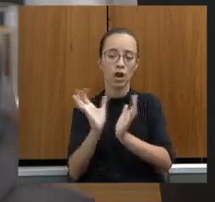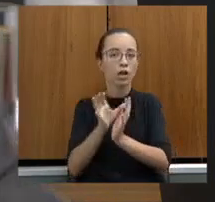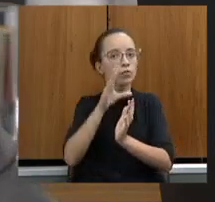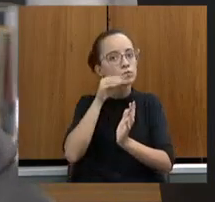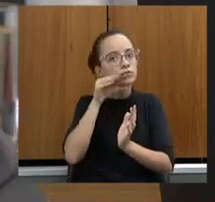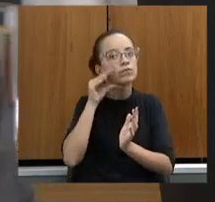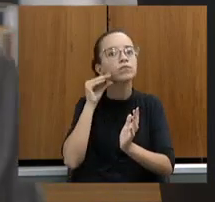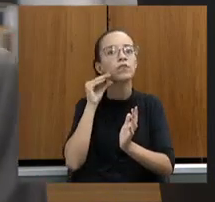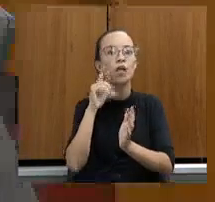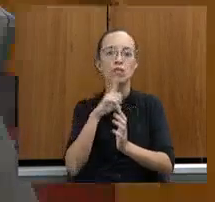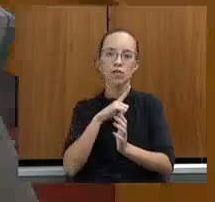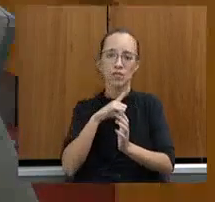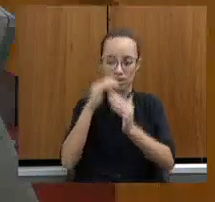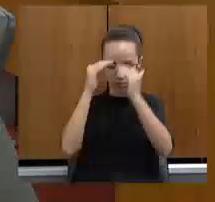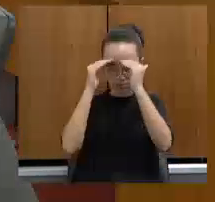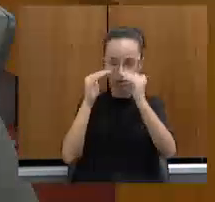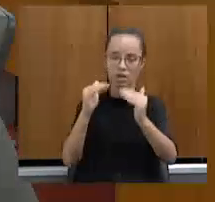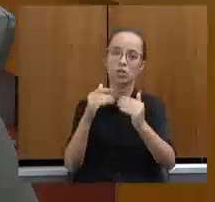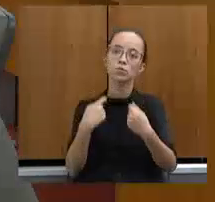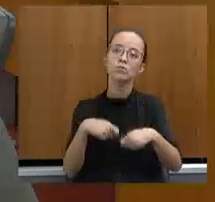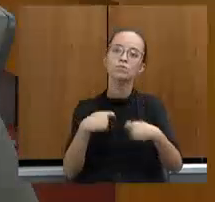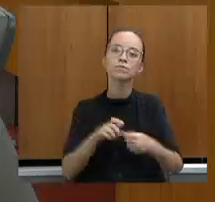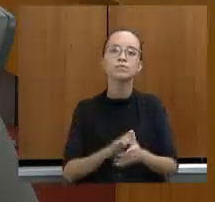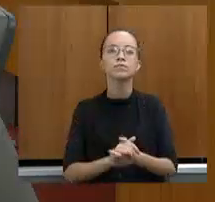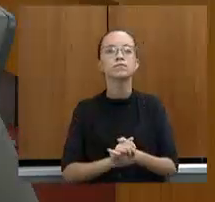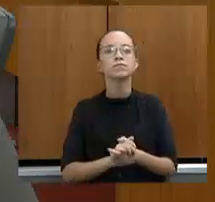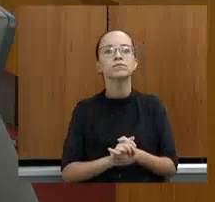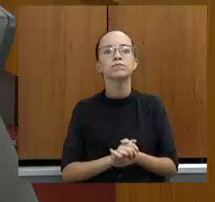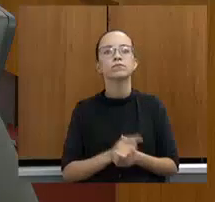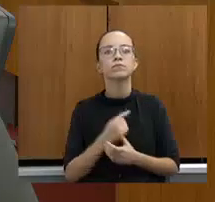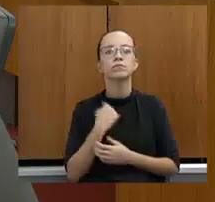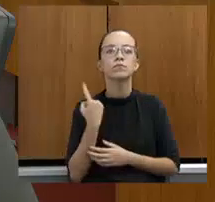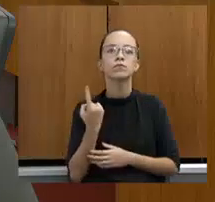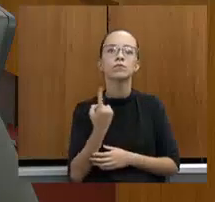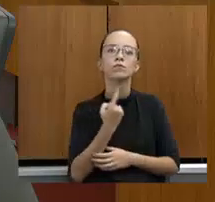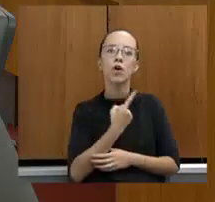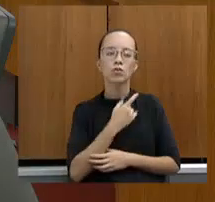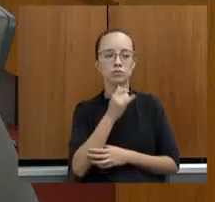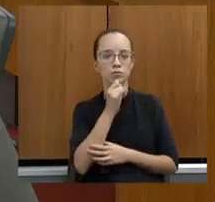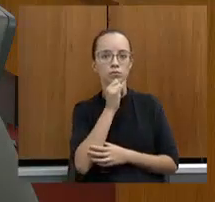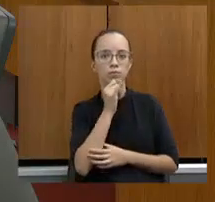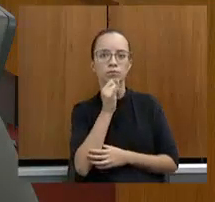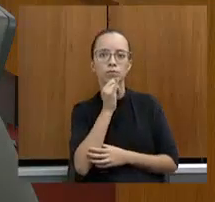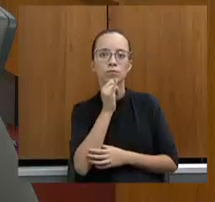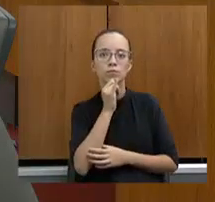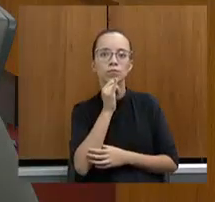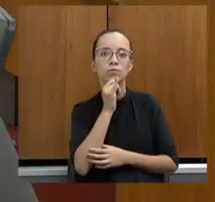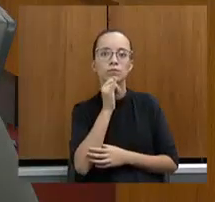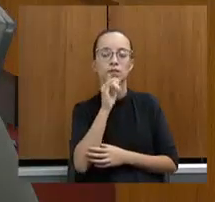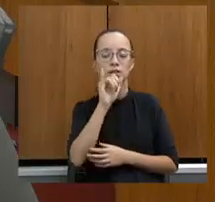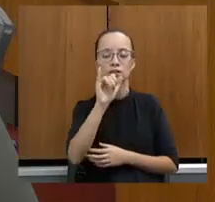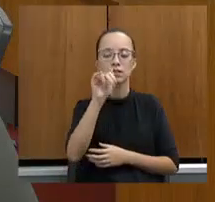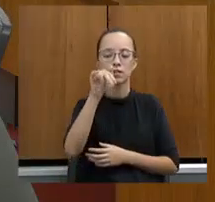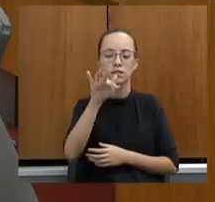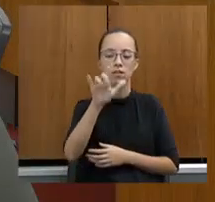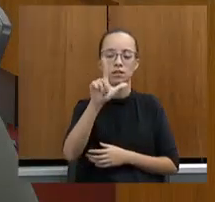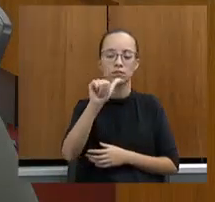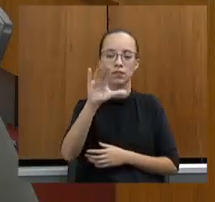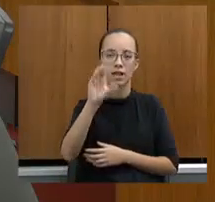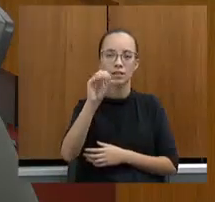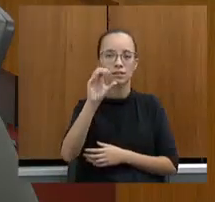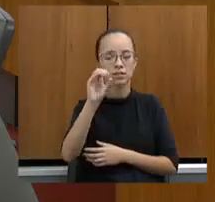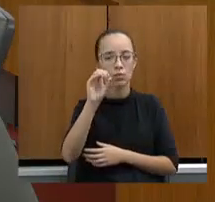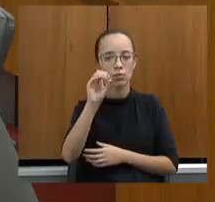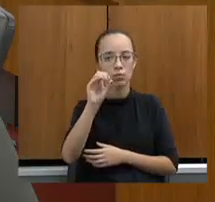e que realmente porque né Nós não podemos ficar aqui por exemplo sem reposição da inflação o regime permite a inflação